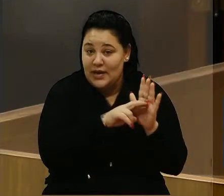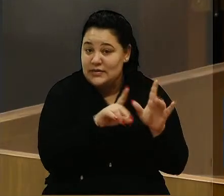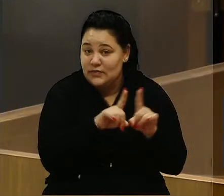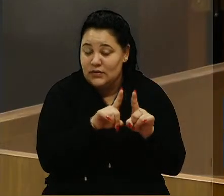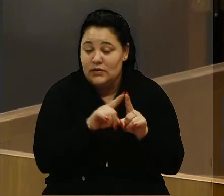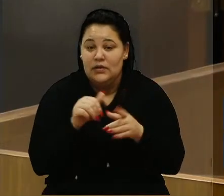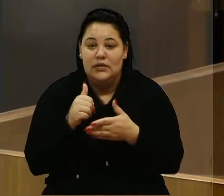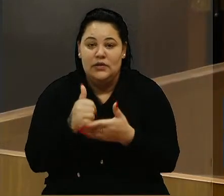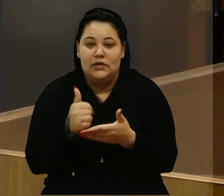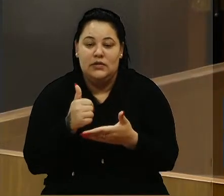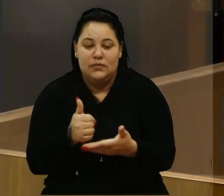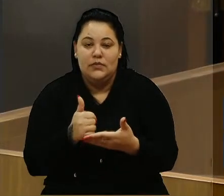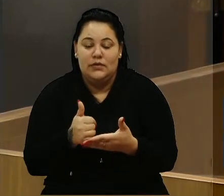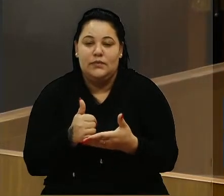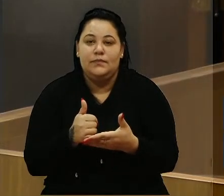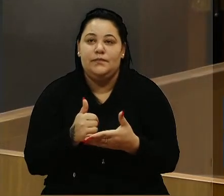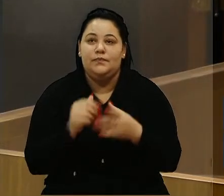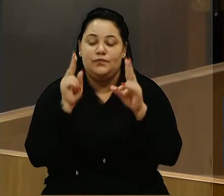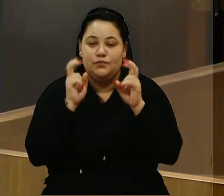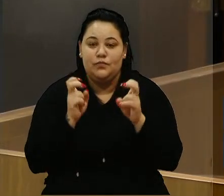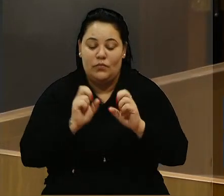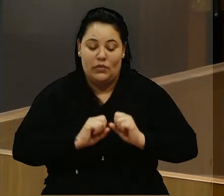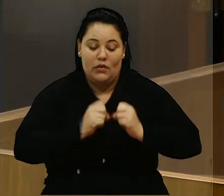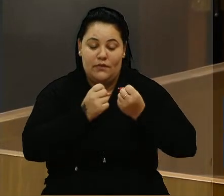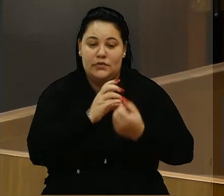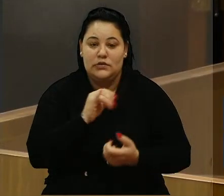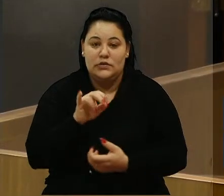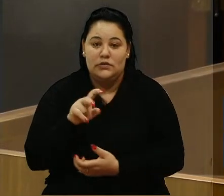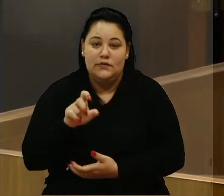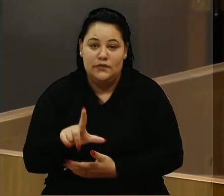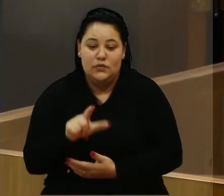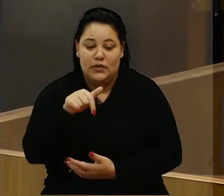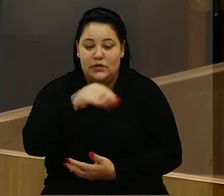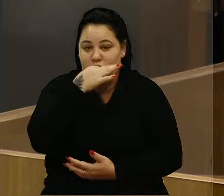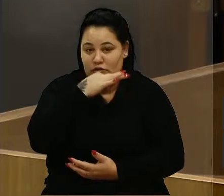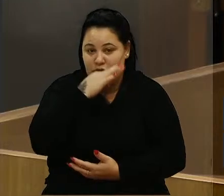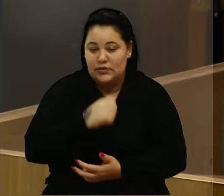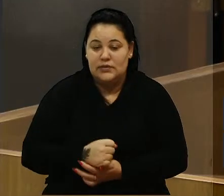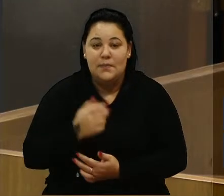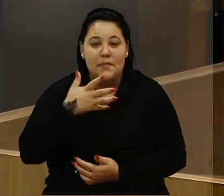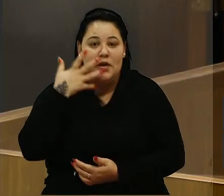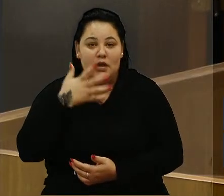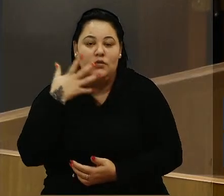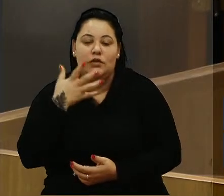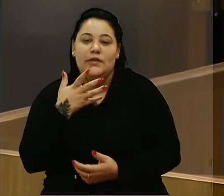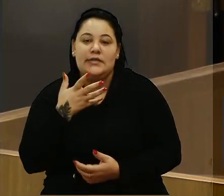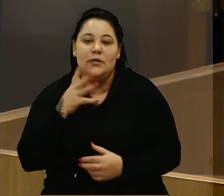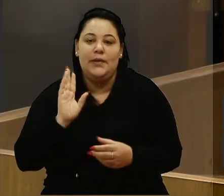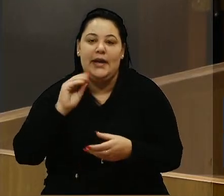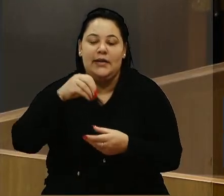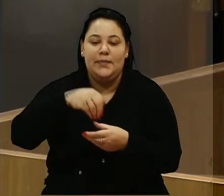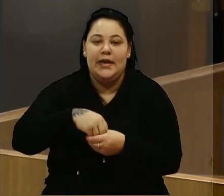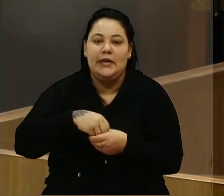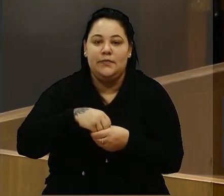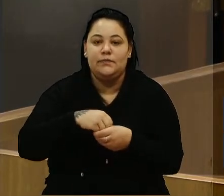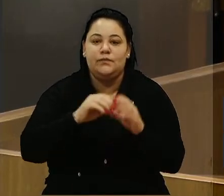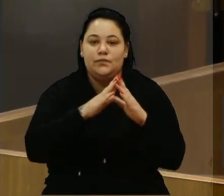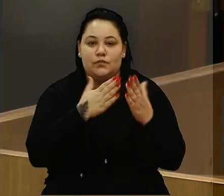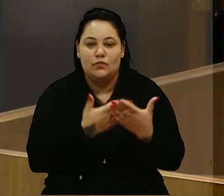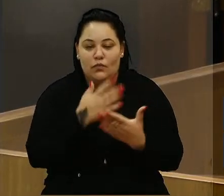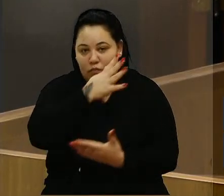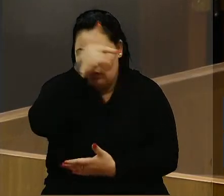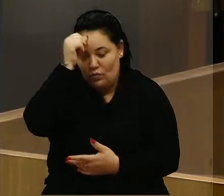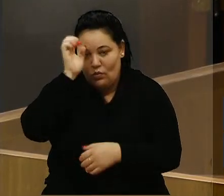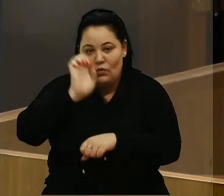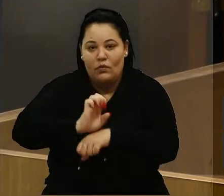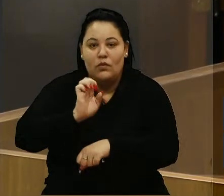sistema municipal da Defesa Civil, também aqui de Caxias, palestra nas escolas, que hoje boa parte das escolas municipais e